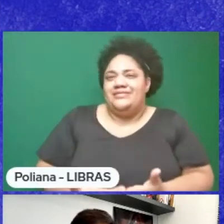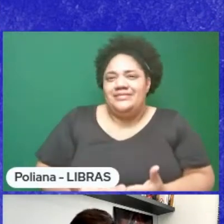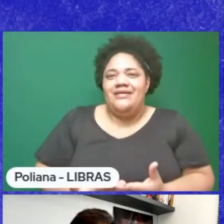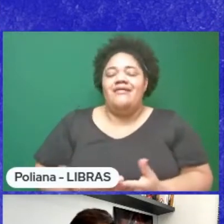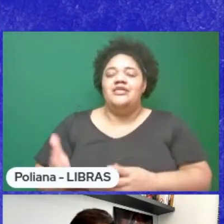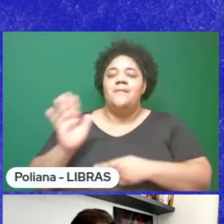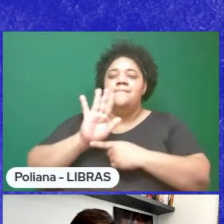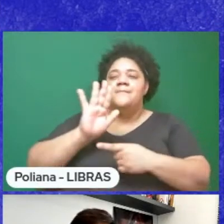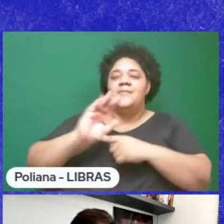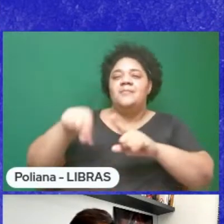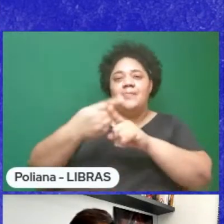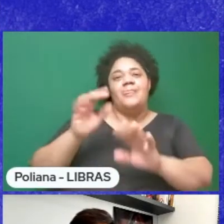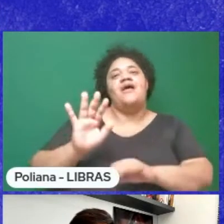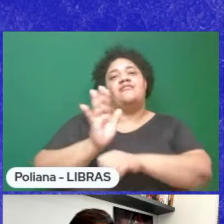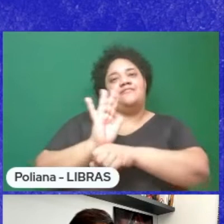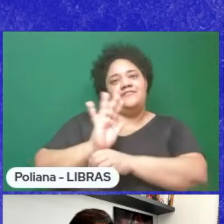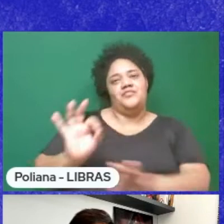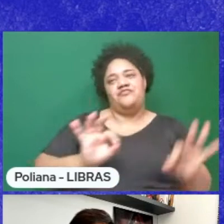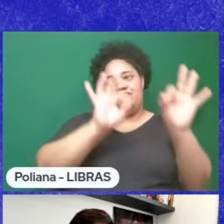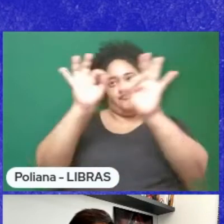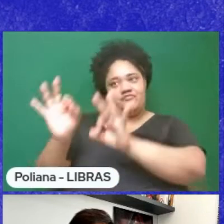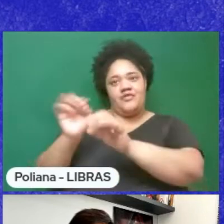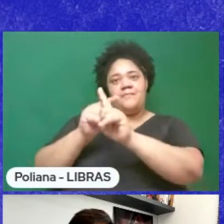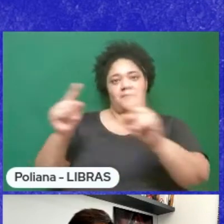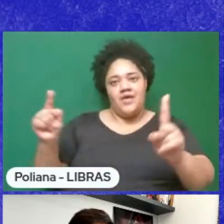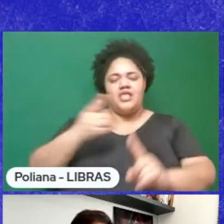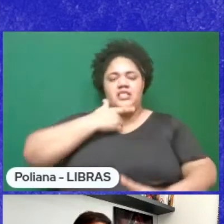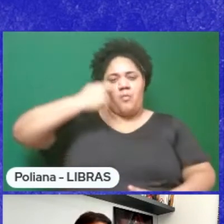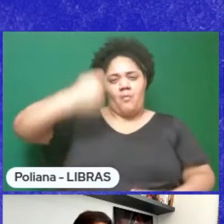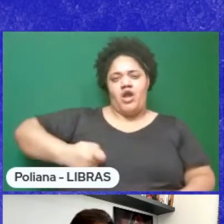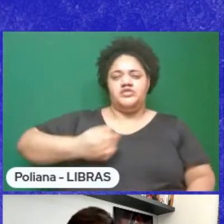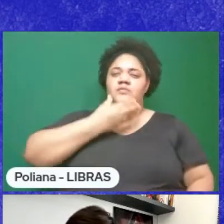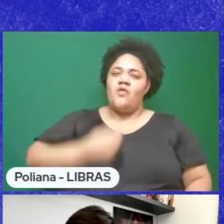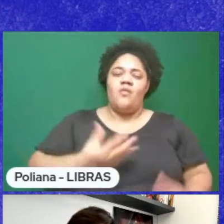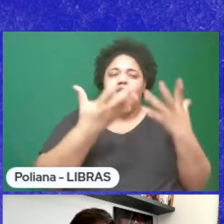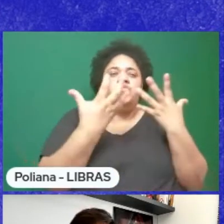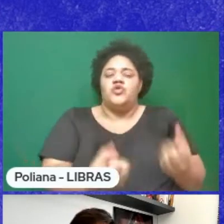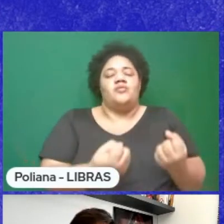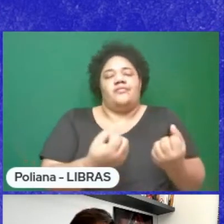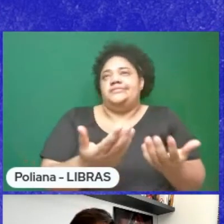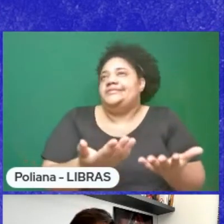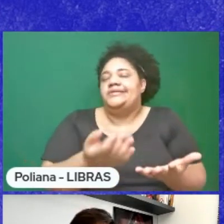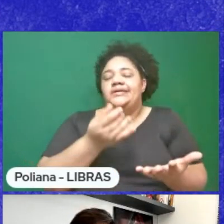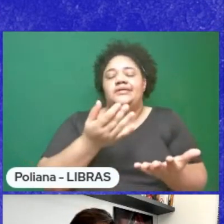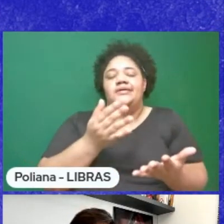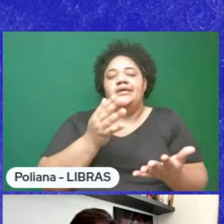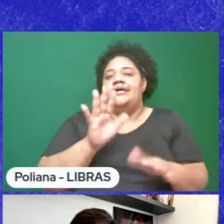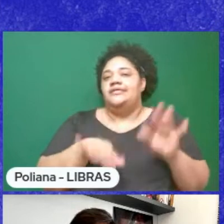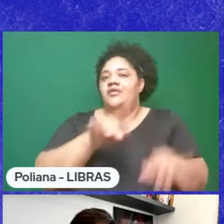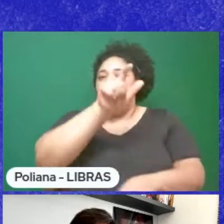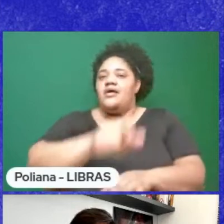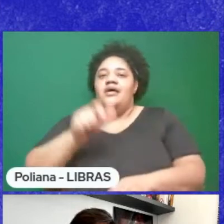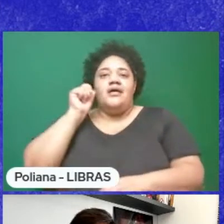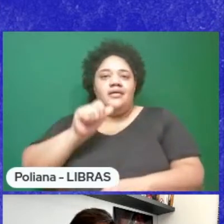mais no filme, mas tem também ali uma questão do machismo, daquele cara não aceitar também, talvez, aquela mulher